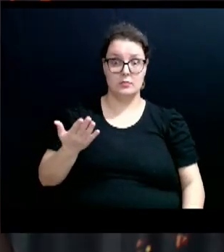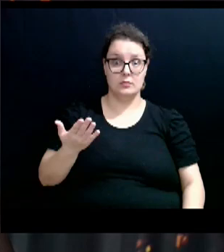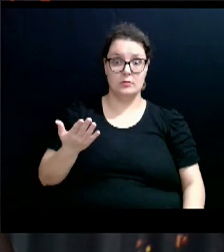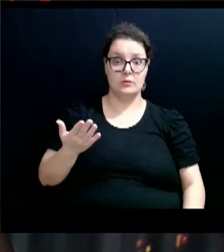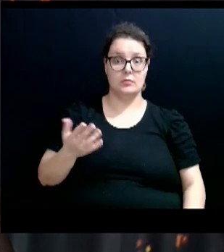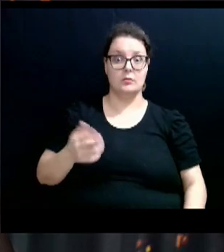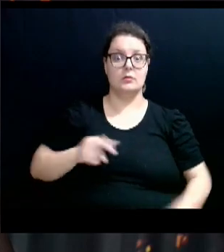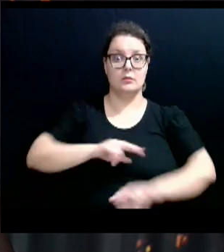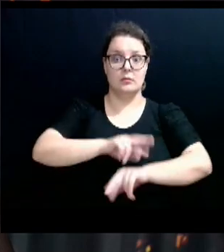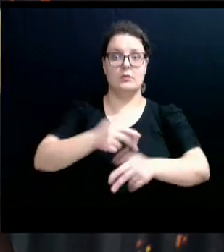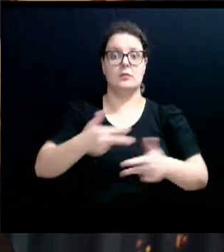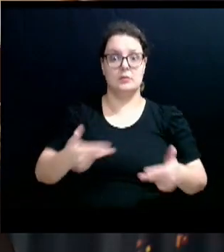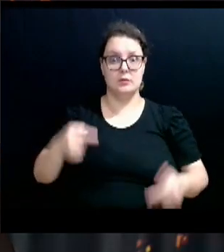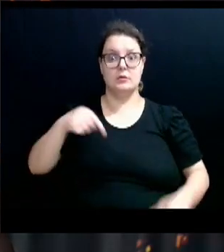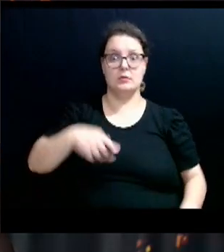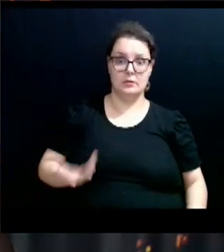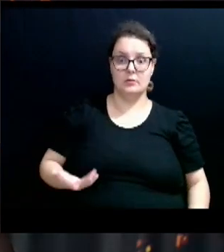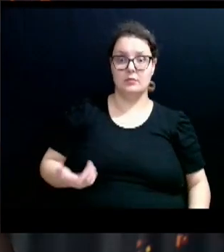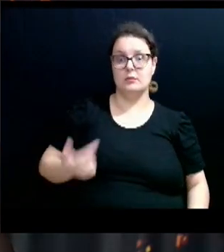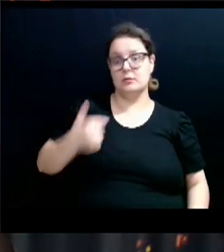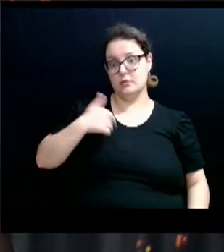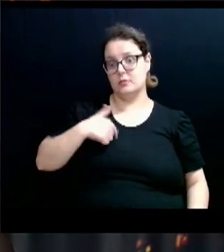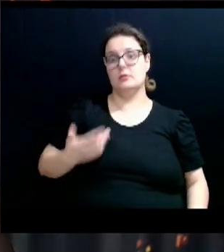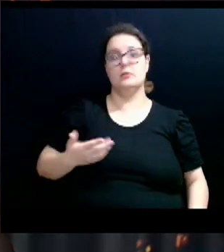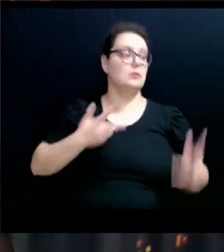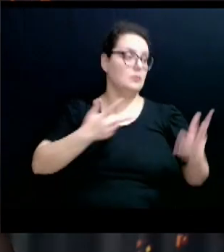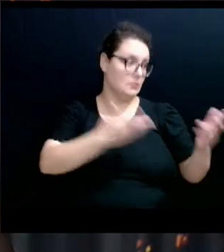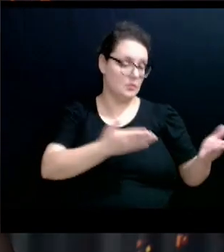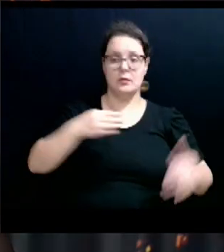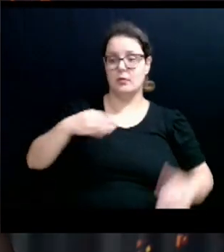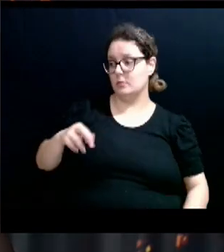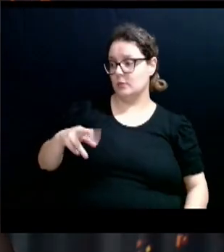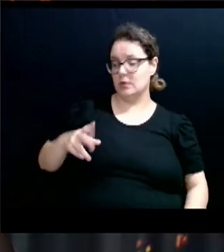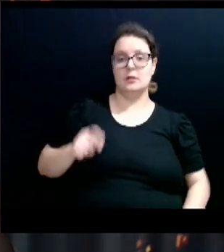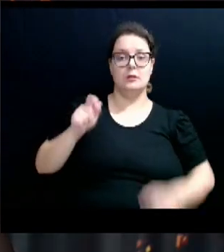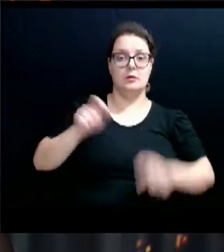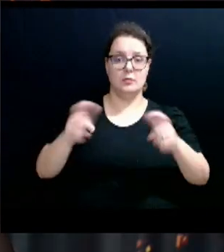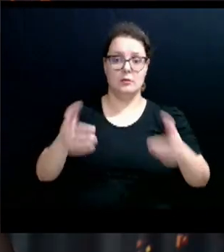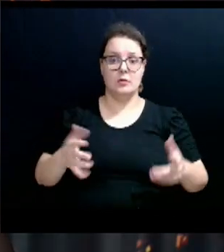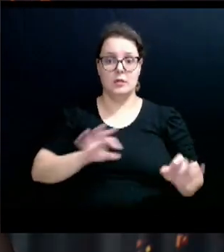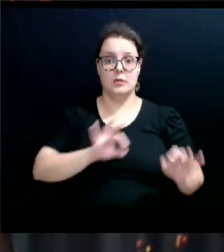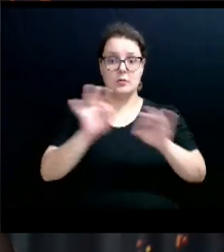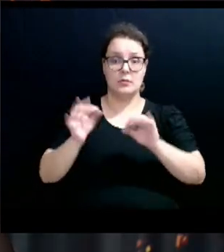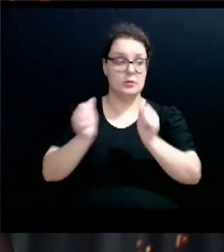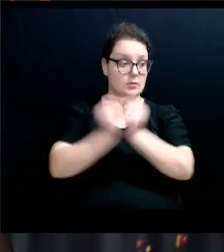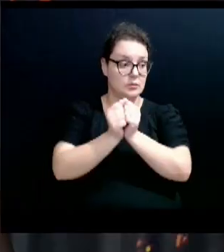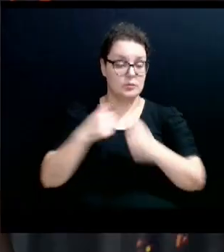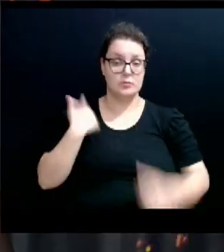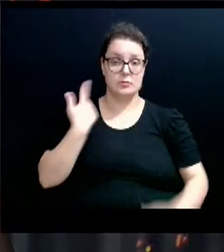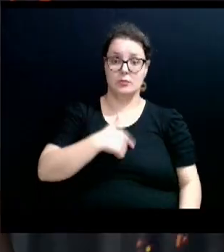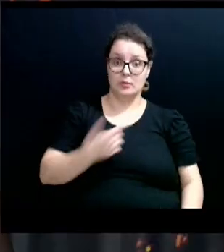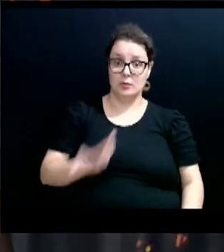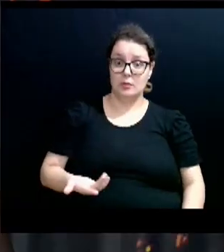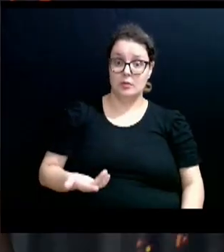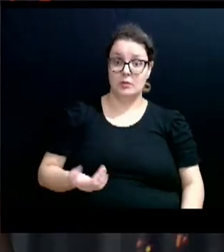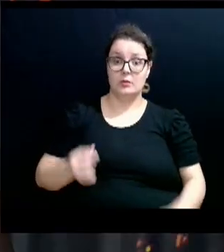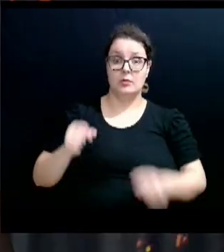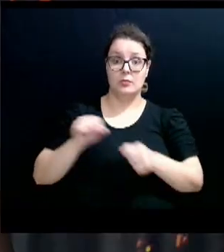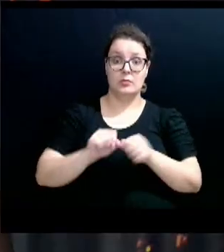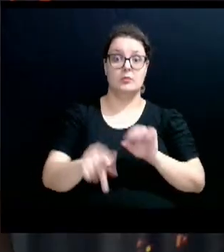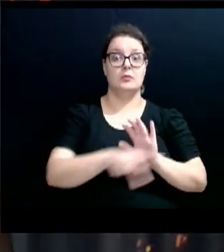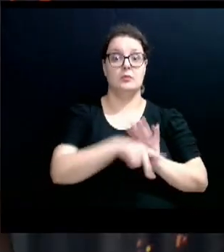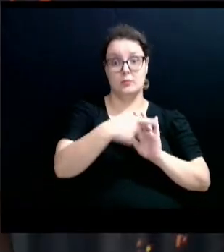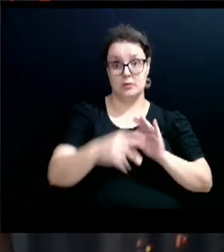e eu, e você, a Mariana, o pessoal que tá aqui com a gente, né? Fazemos parte dessa construção